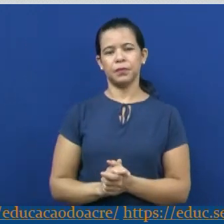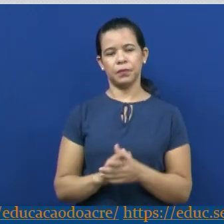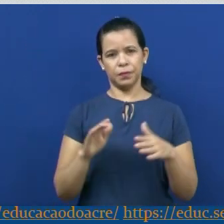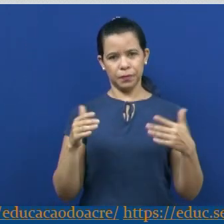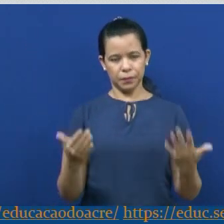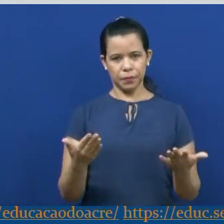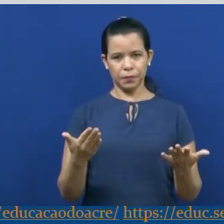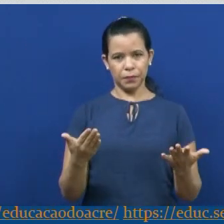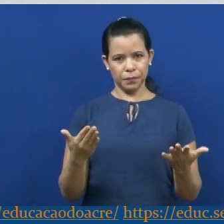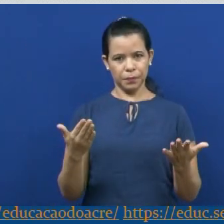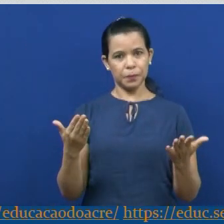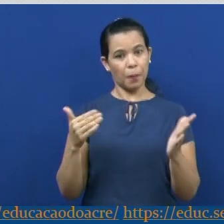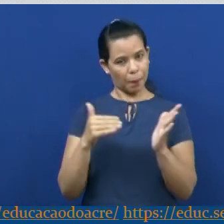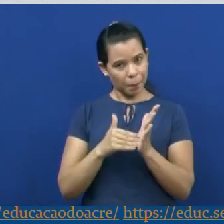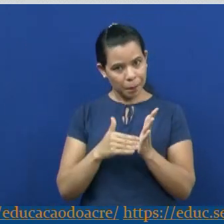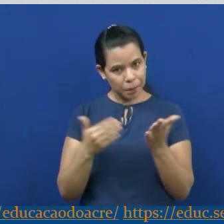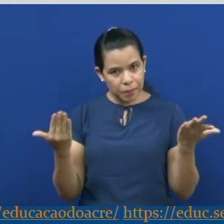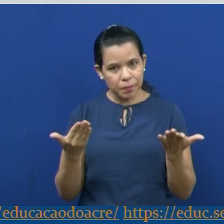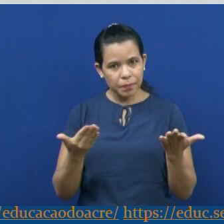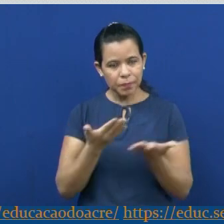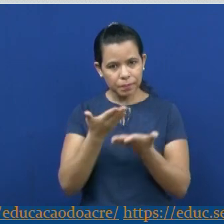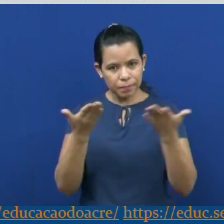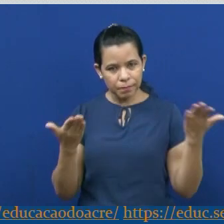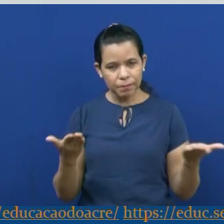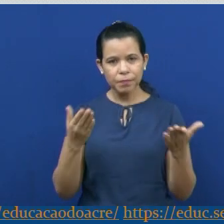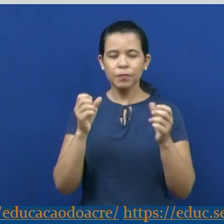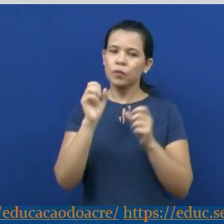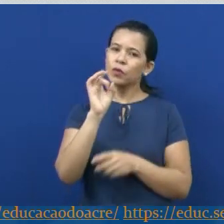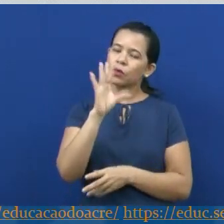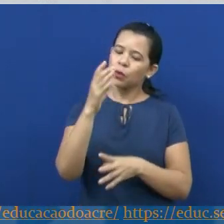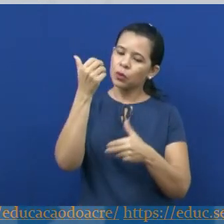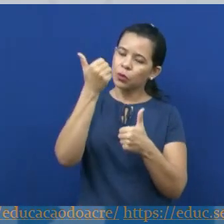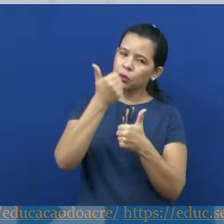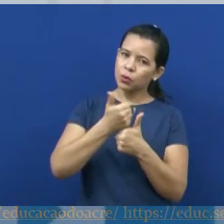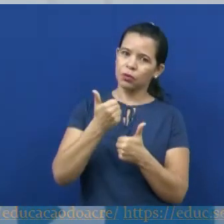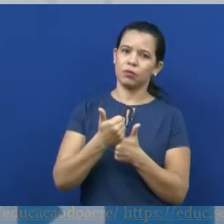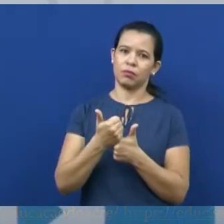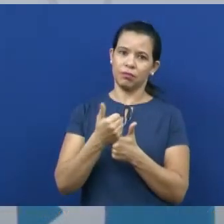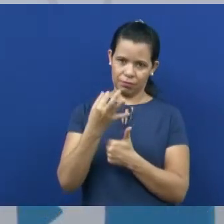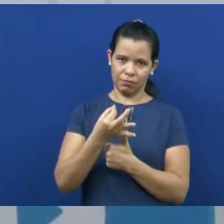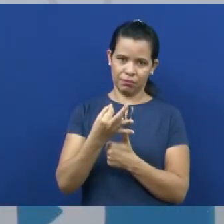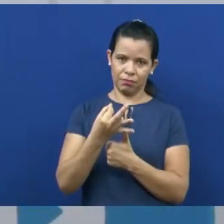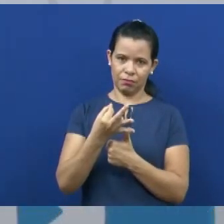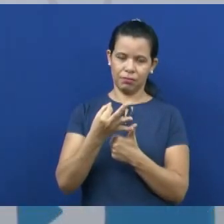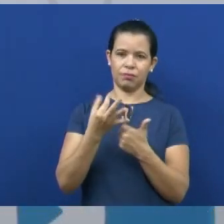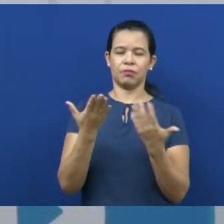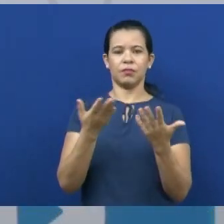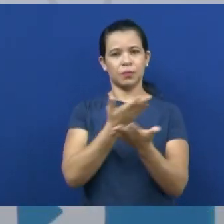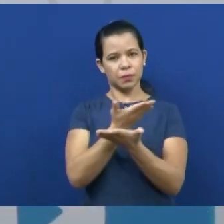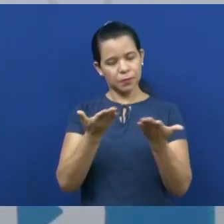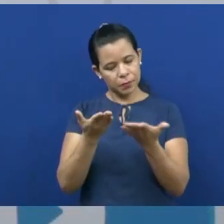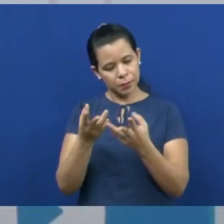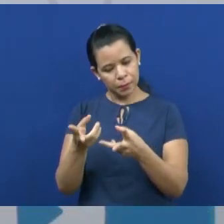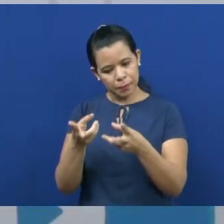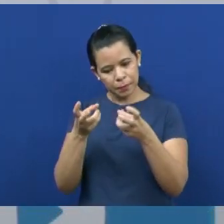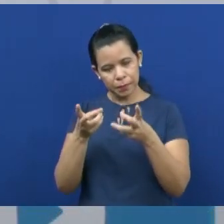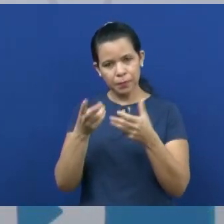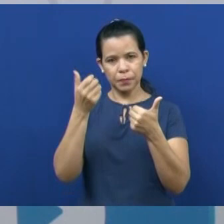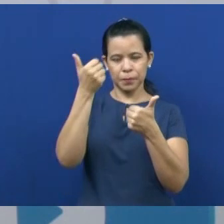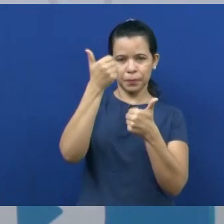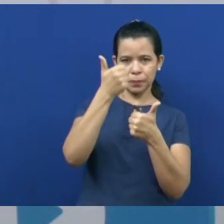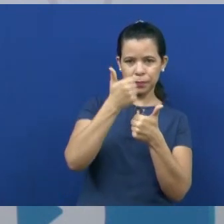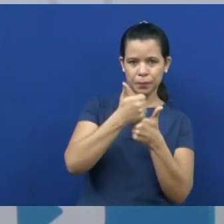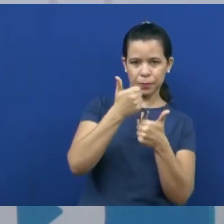Gente, até aqui você somente substituiu, certo? Então vocês perceberam que eu